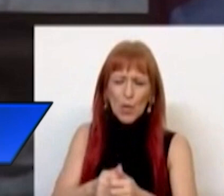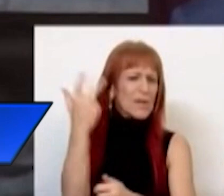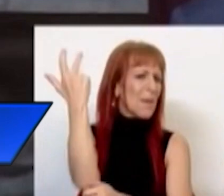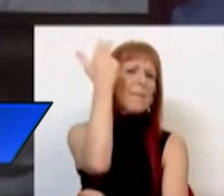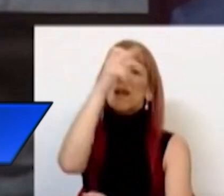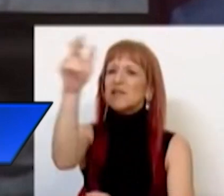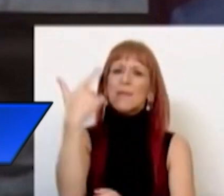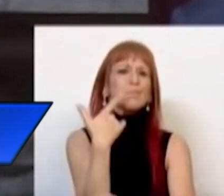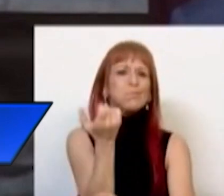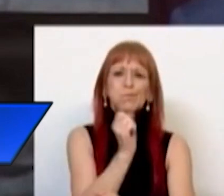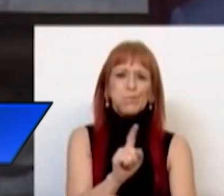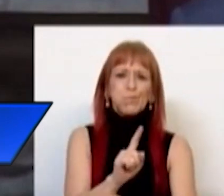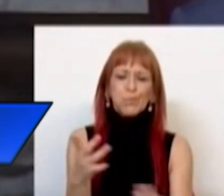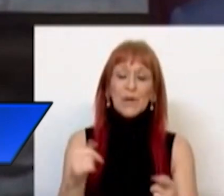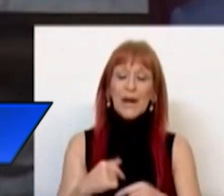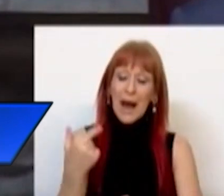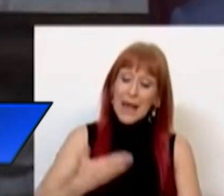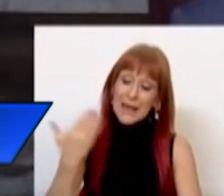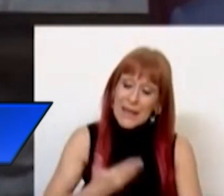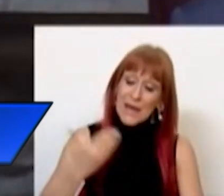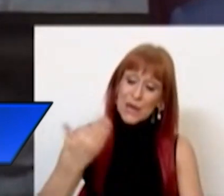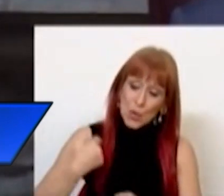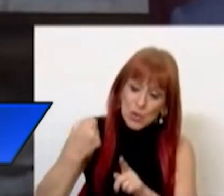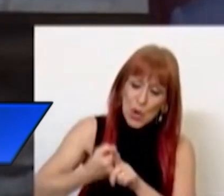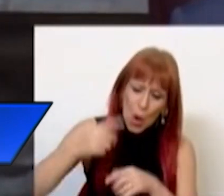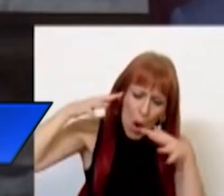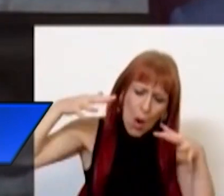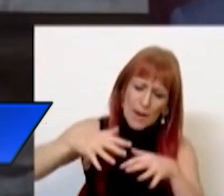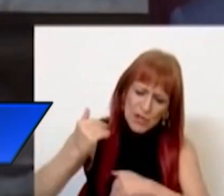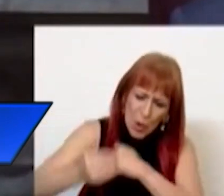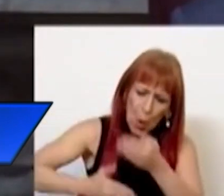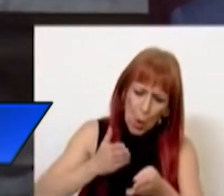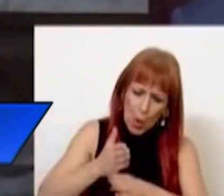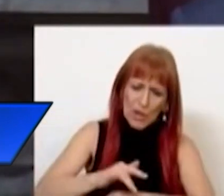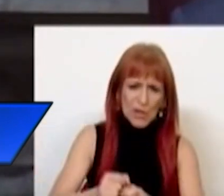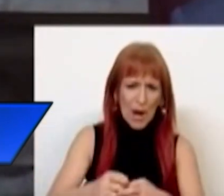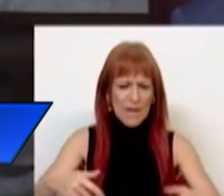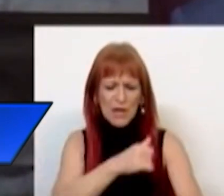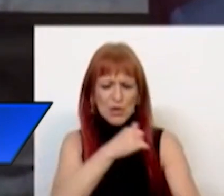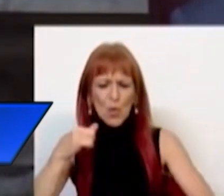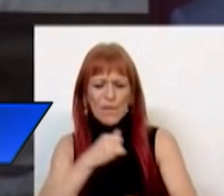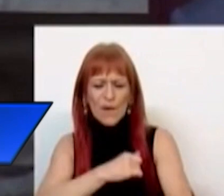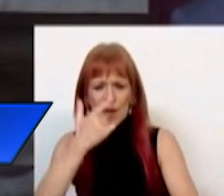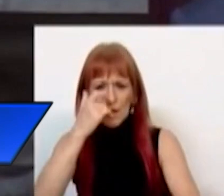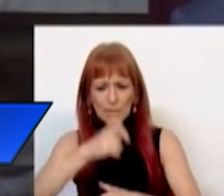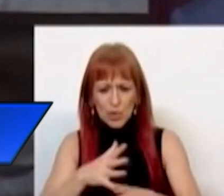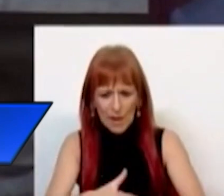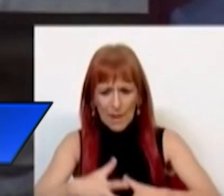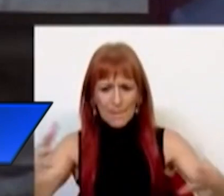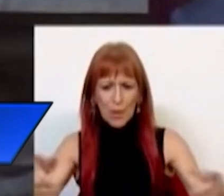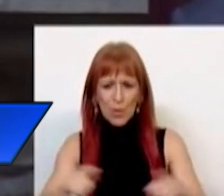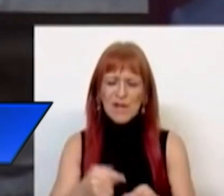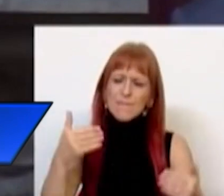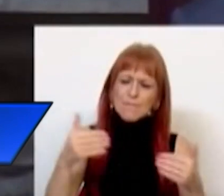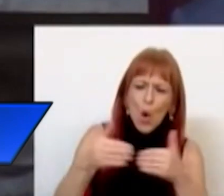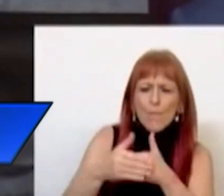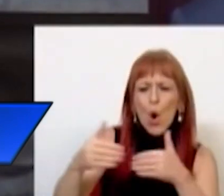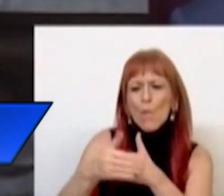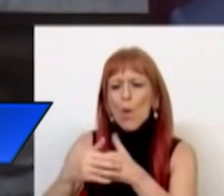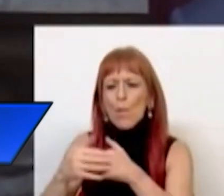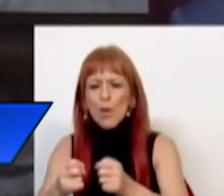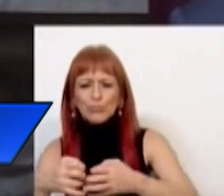indefinidamente a cada dia que os combates conseguem aumenta o sofrimento humano a perda de vida